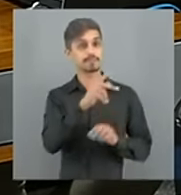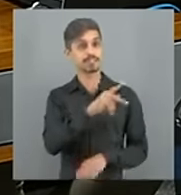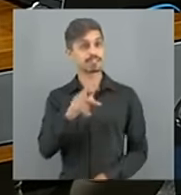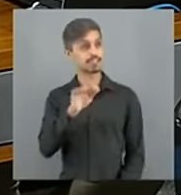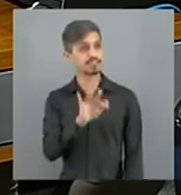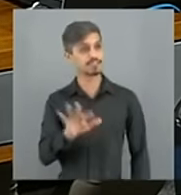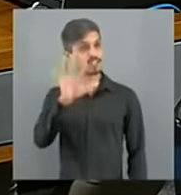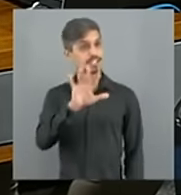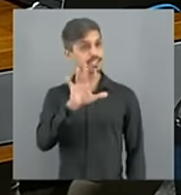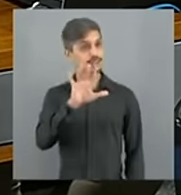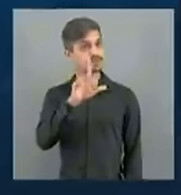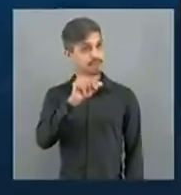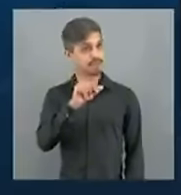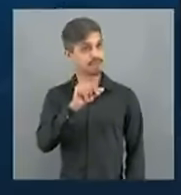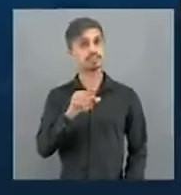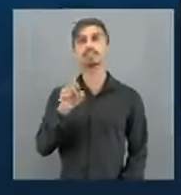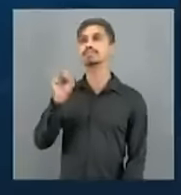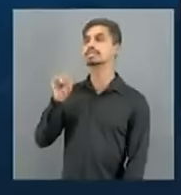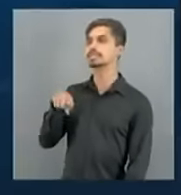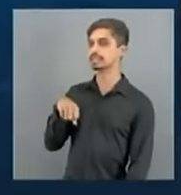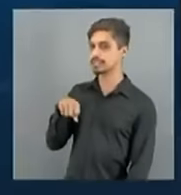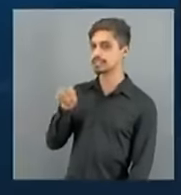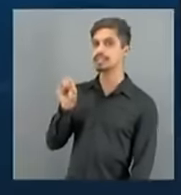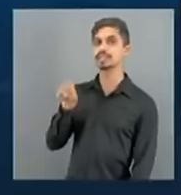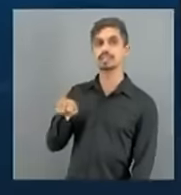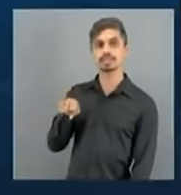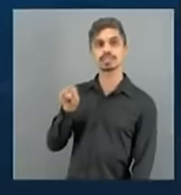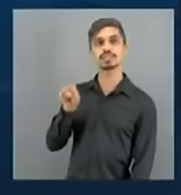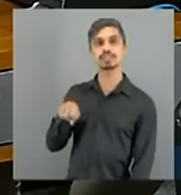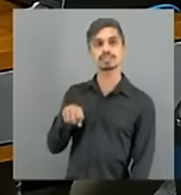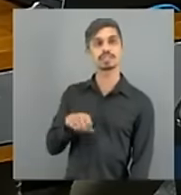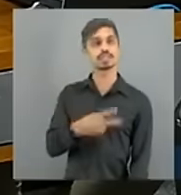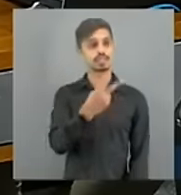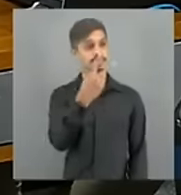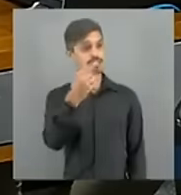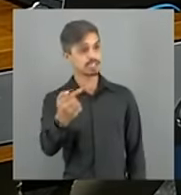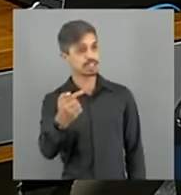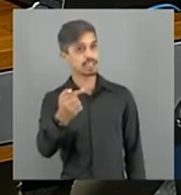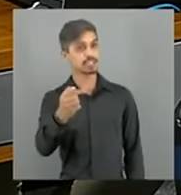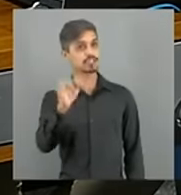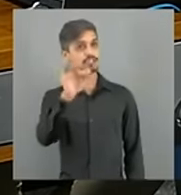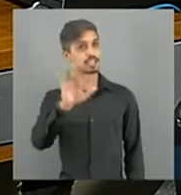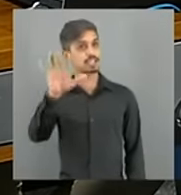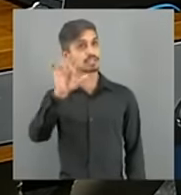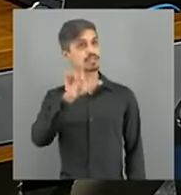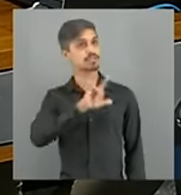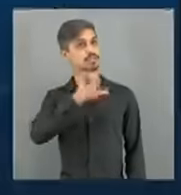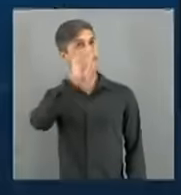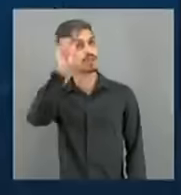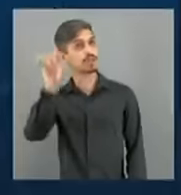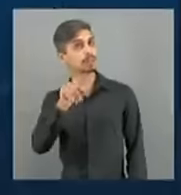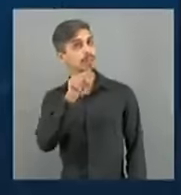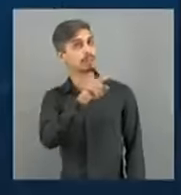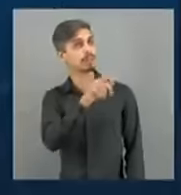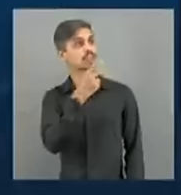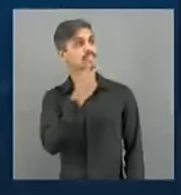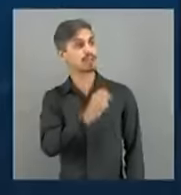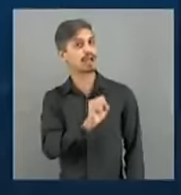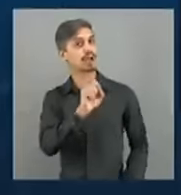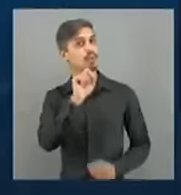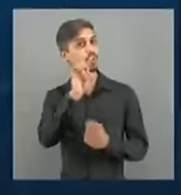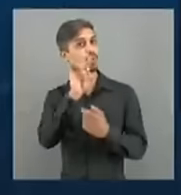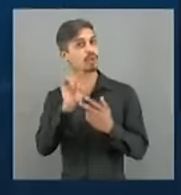Sim. Sim. Das 27 federações, você poderia dizer? Em algum momento? Não, não